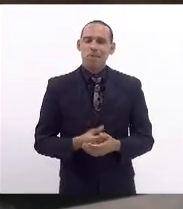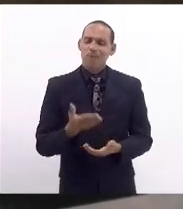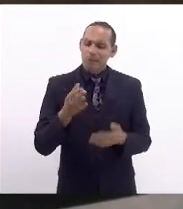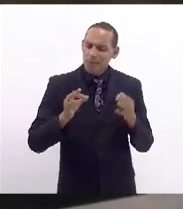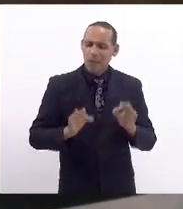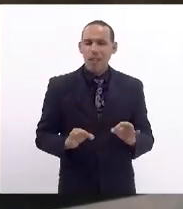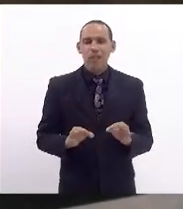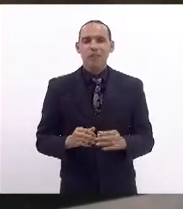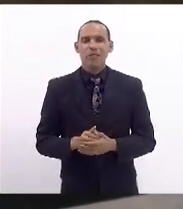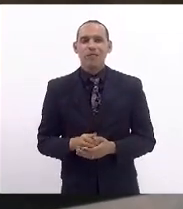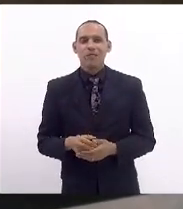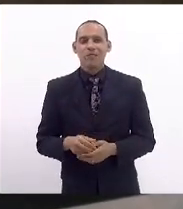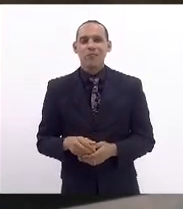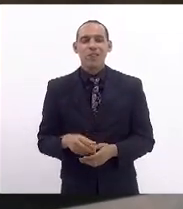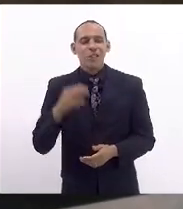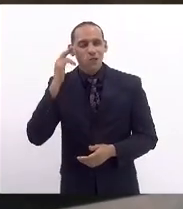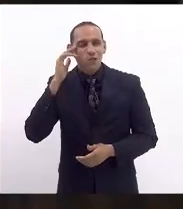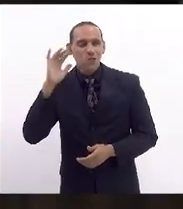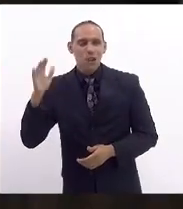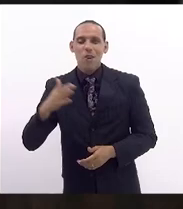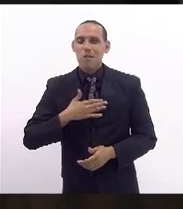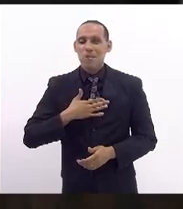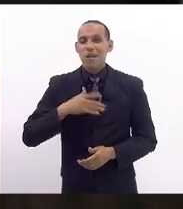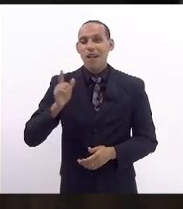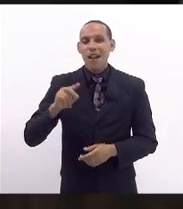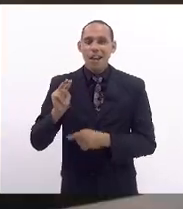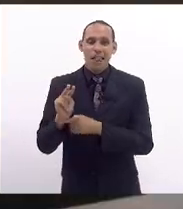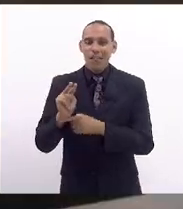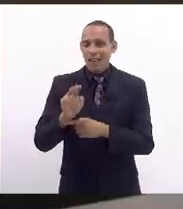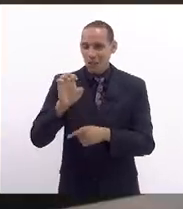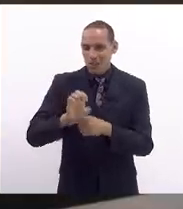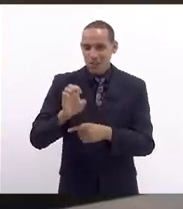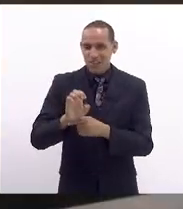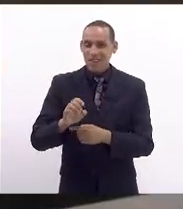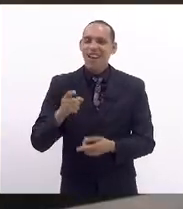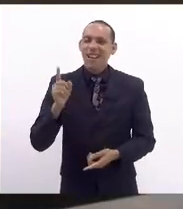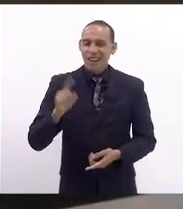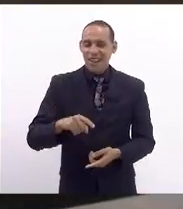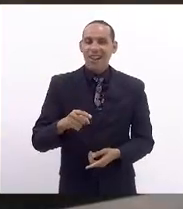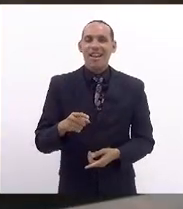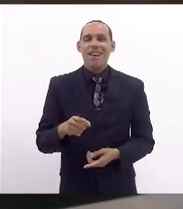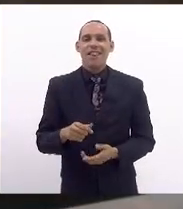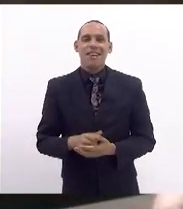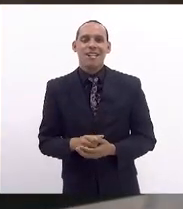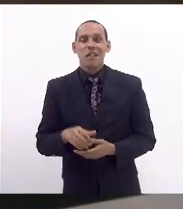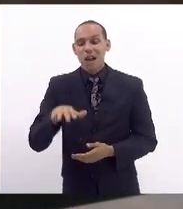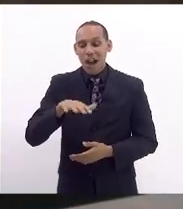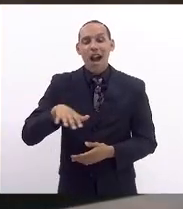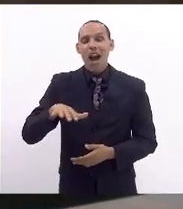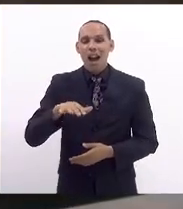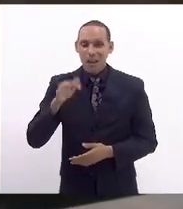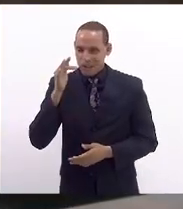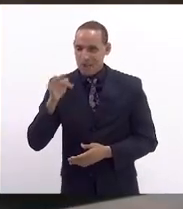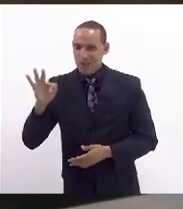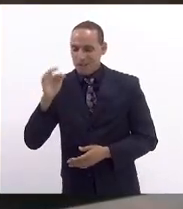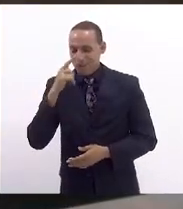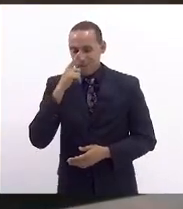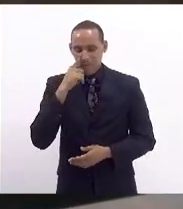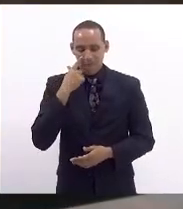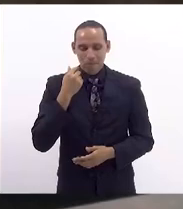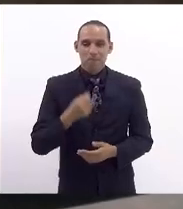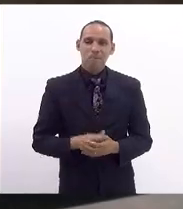seguramente meu sonho Estadual defendeu o nosso estado Pois é só efeito de defender o nosso estado no âmbito Federal